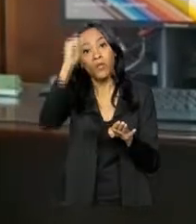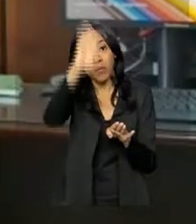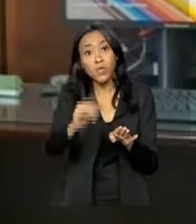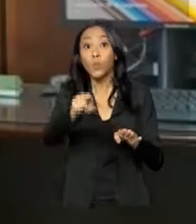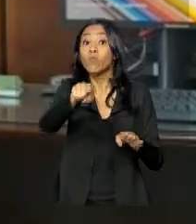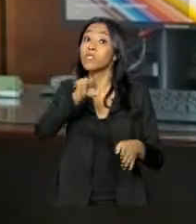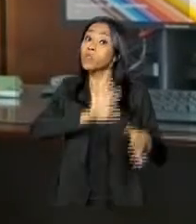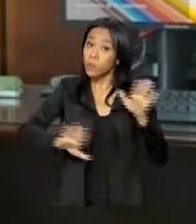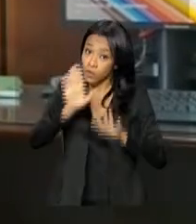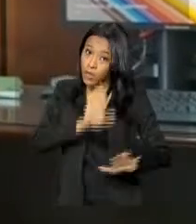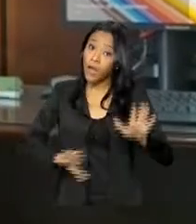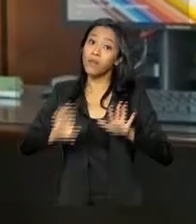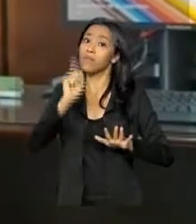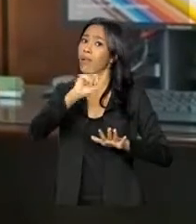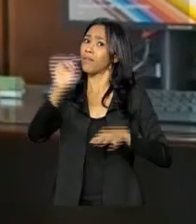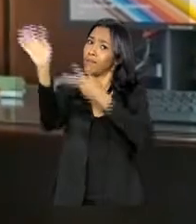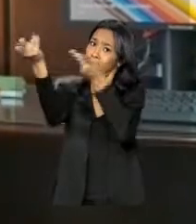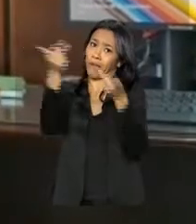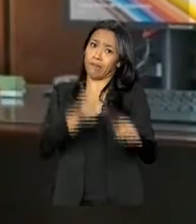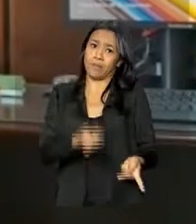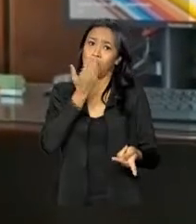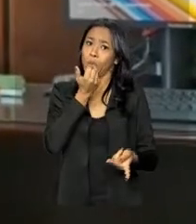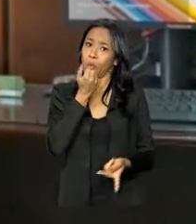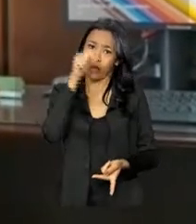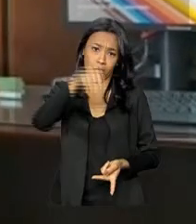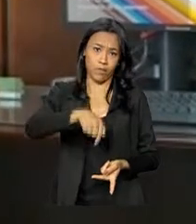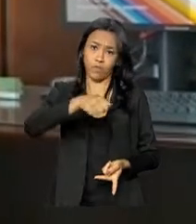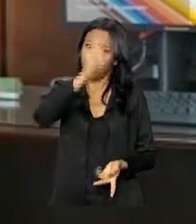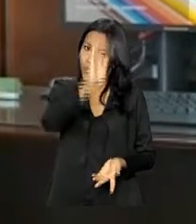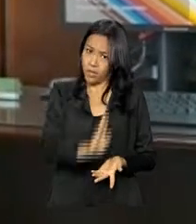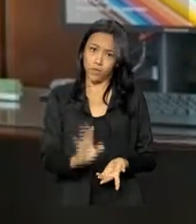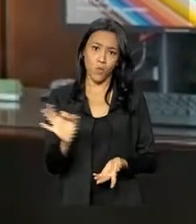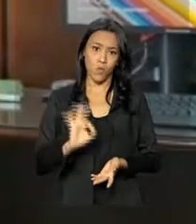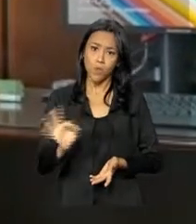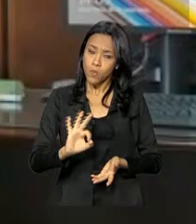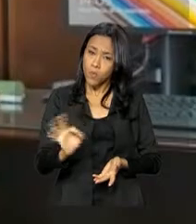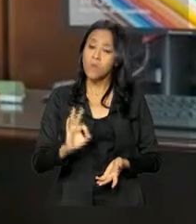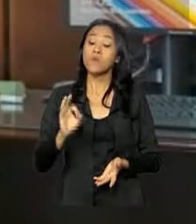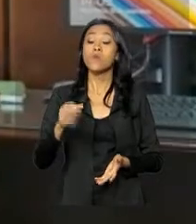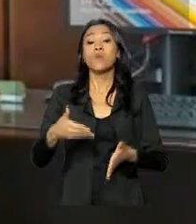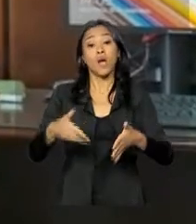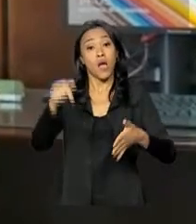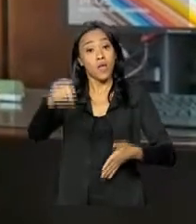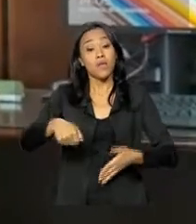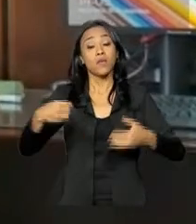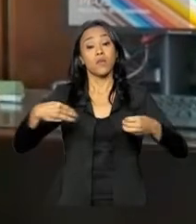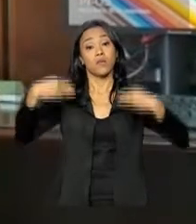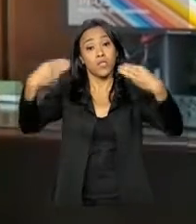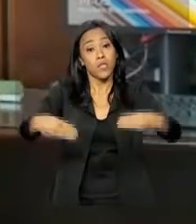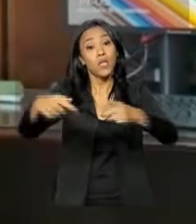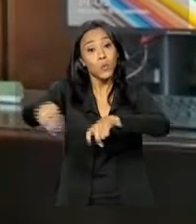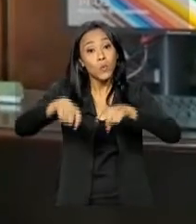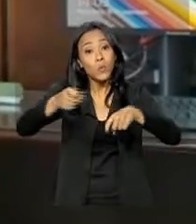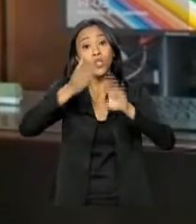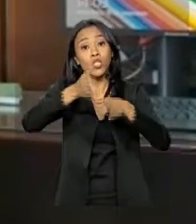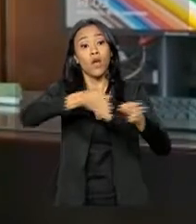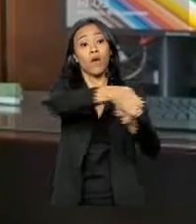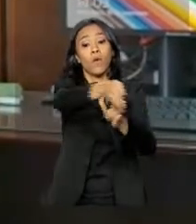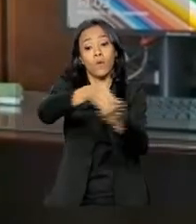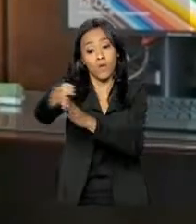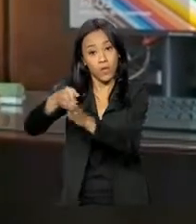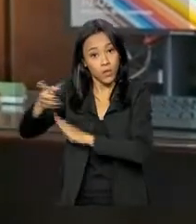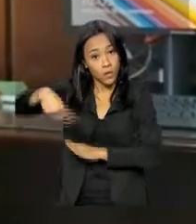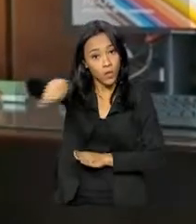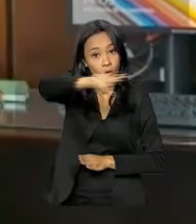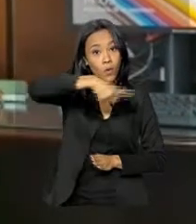de cuidado para não trazer comida para cá nesse momento. O Ministério da Agricultura já orientou o seu departamento de